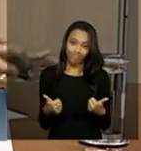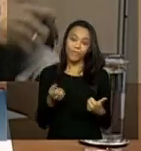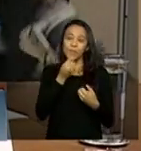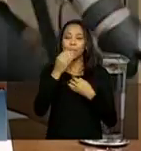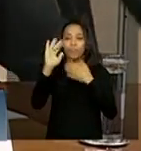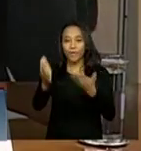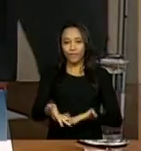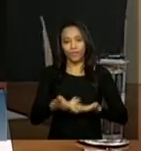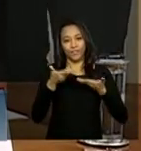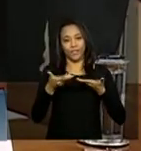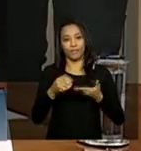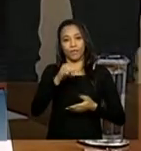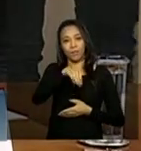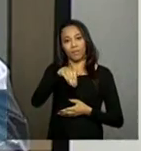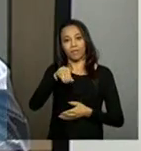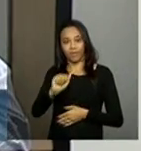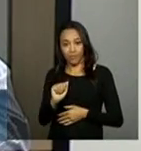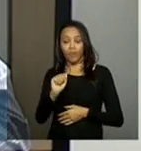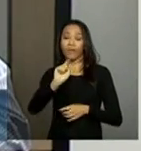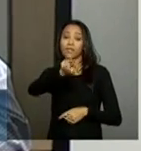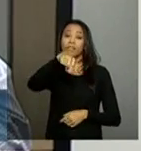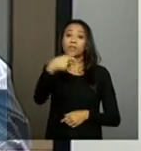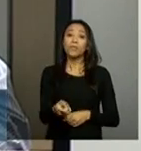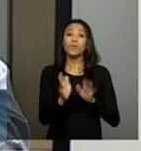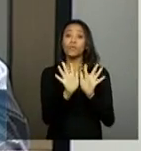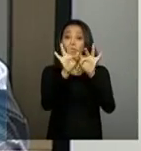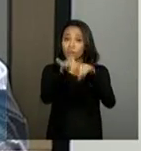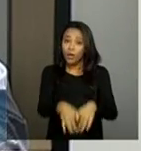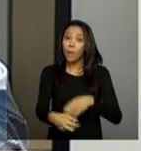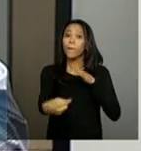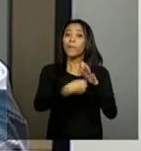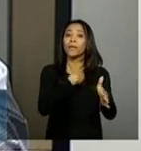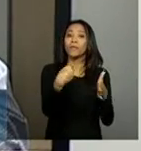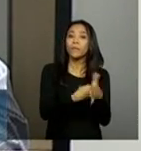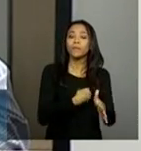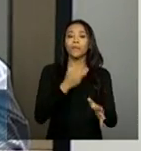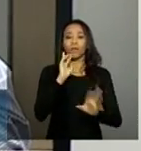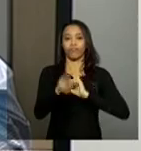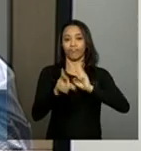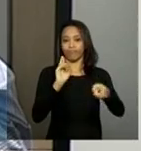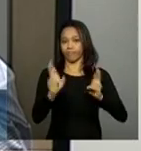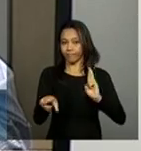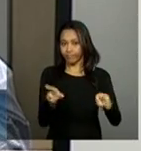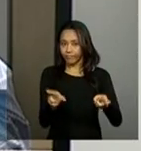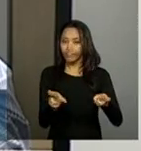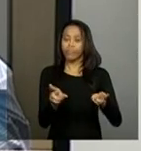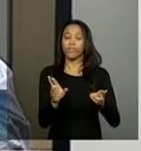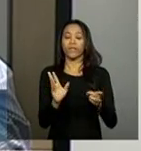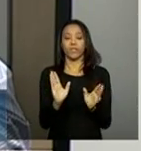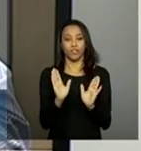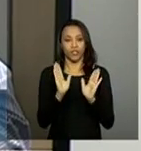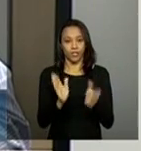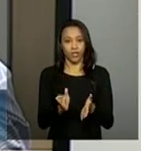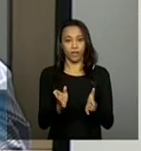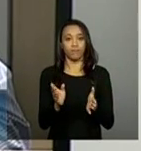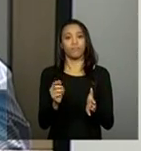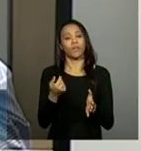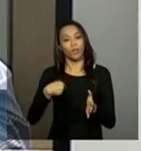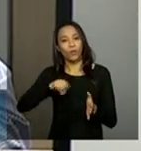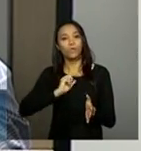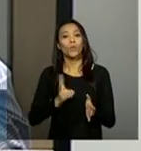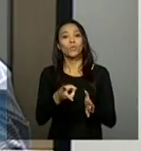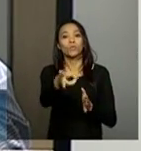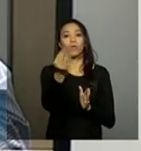sejam bem-vindos mais uma vez ao Ministério do Meio Ambiente. E depois, no final, a gente teria perguntas e respostas, tá? E com já os próximos passos da agenda